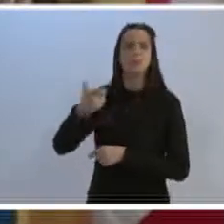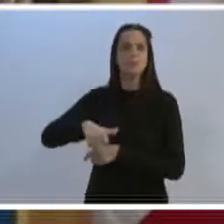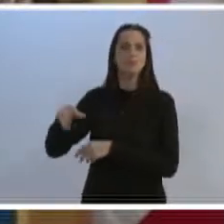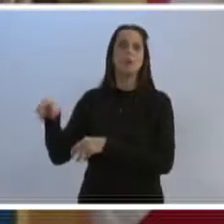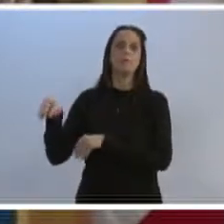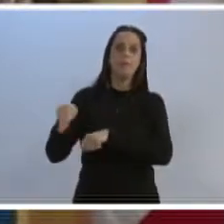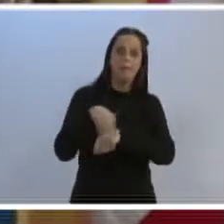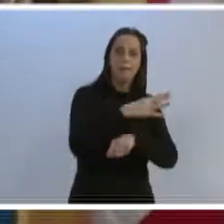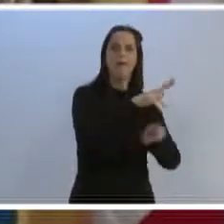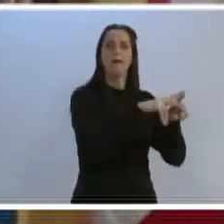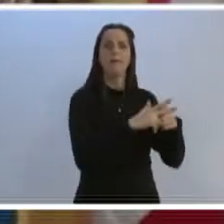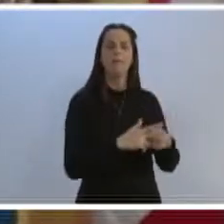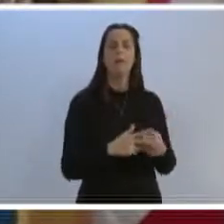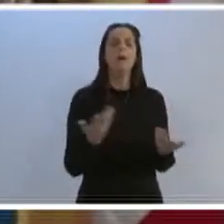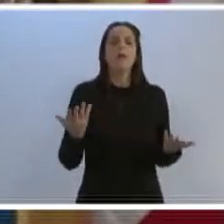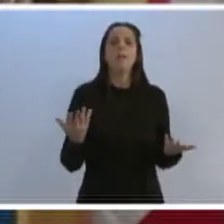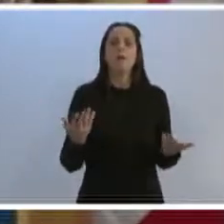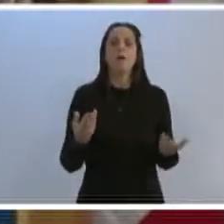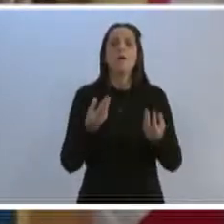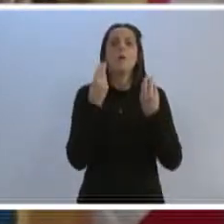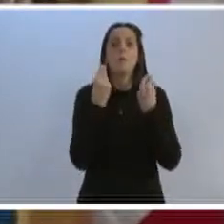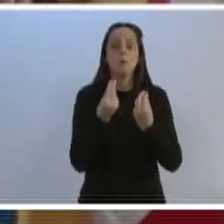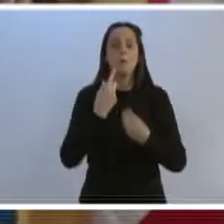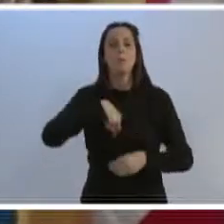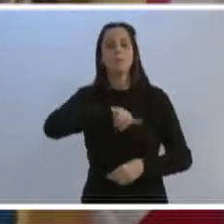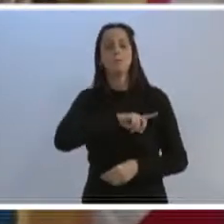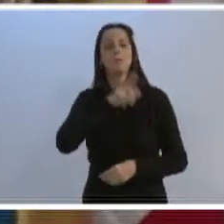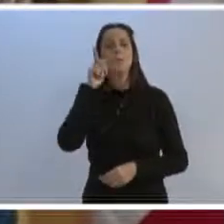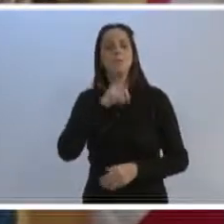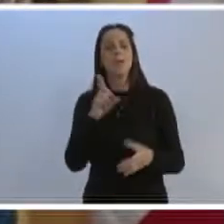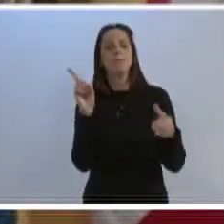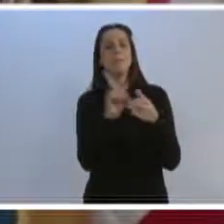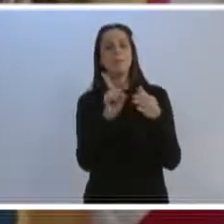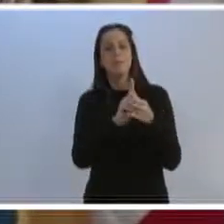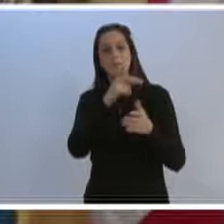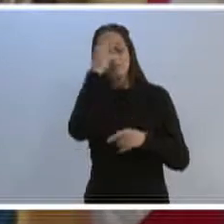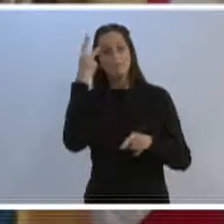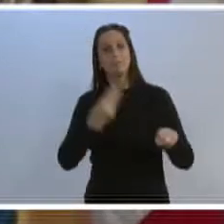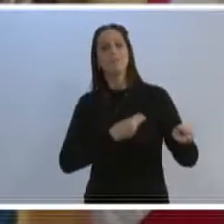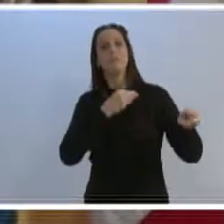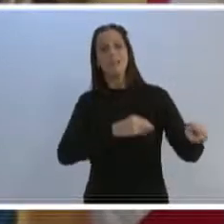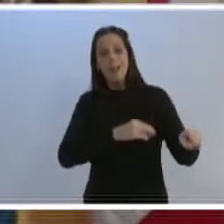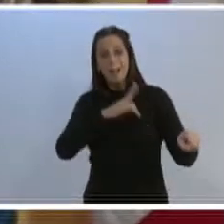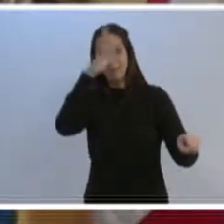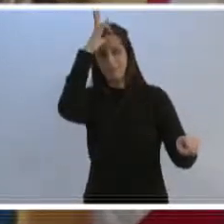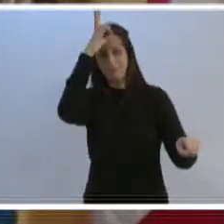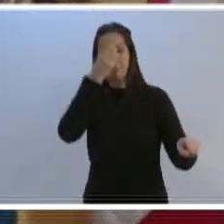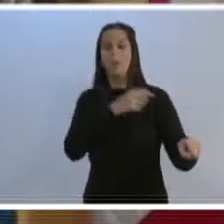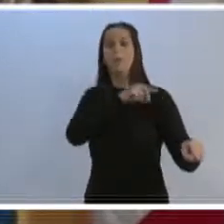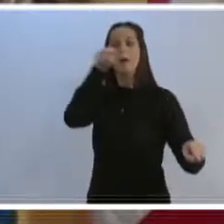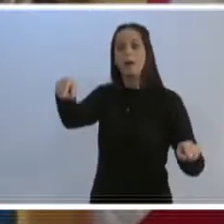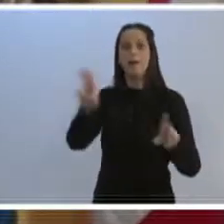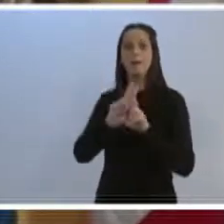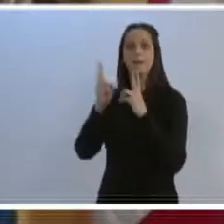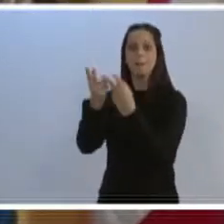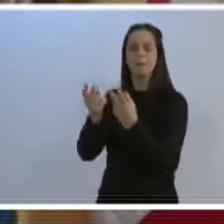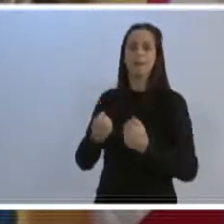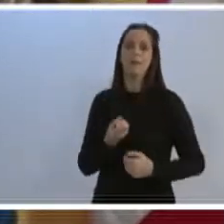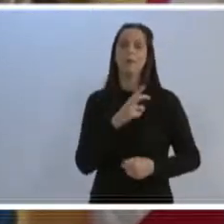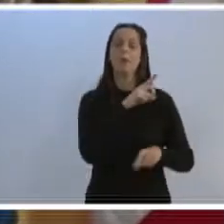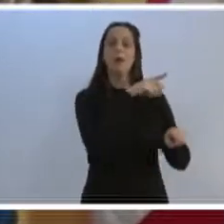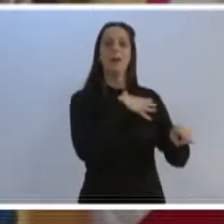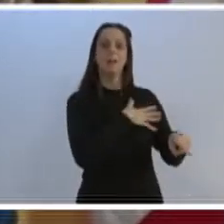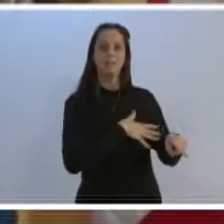como nós vamos atender o cidadão lá na vila itoupava que precisar de socorro lá no bairro da velha lá no bairro garcia